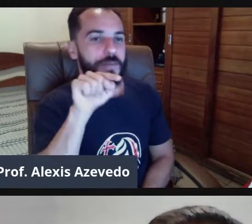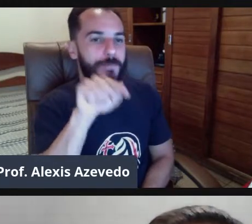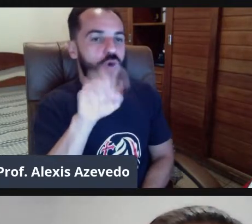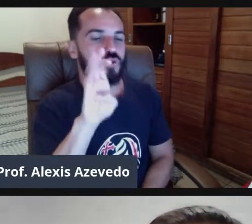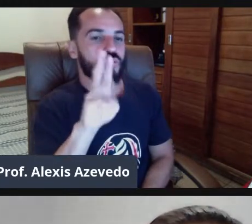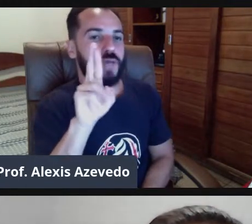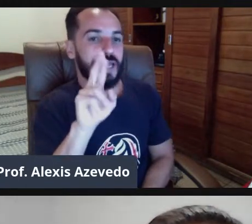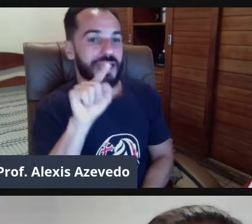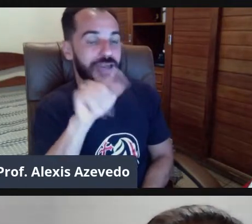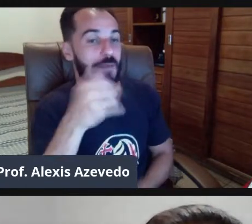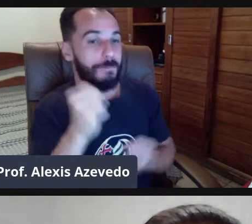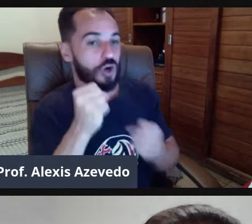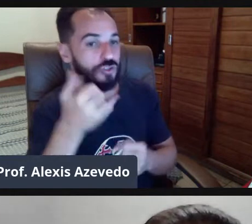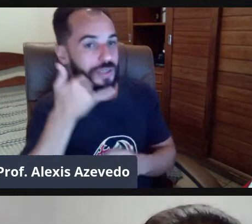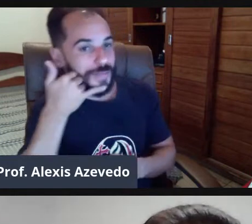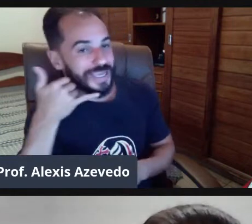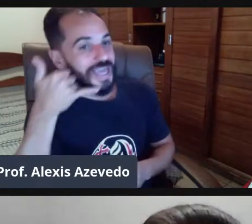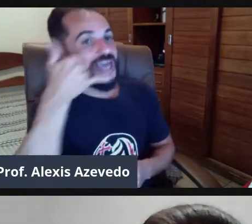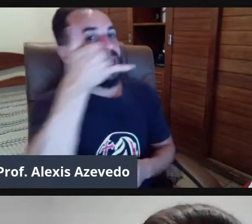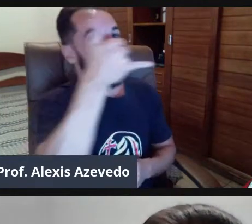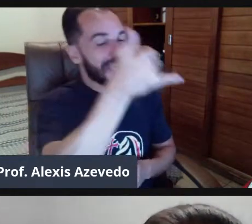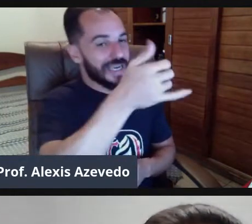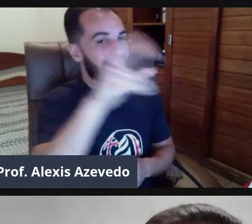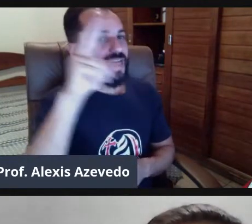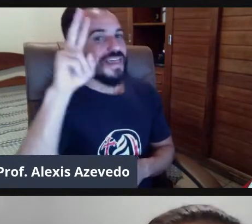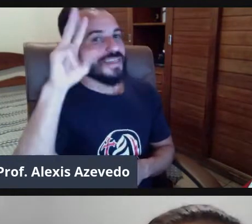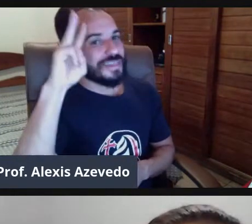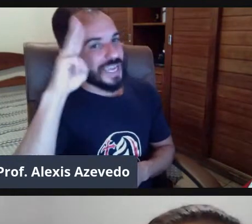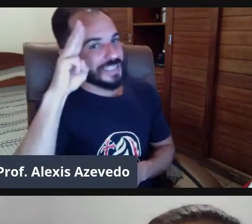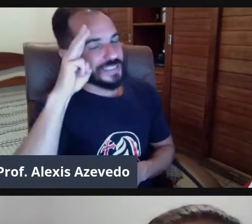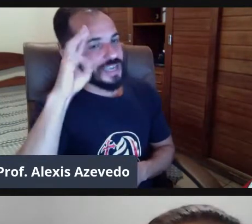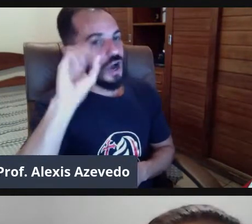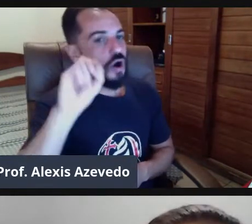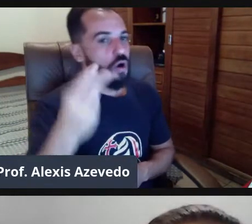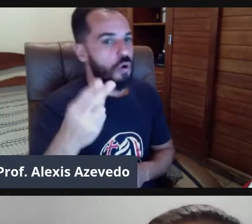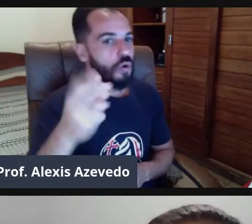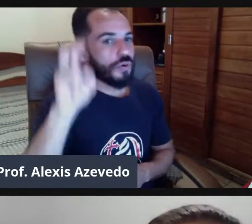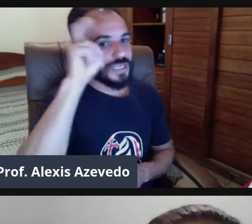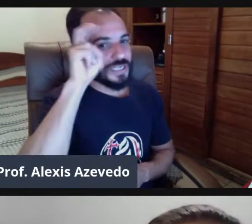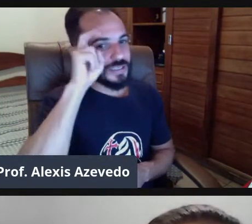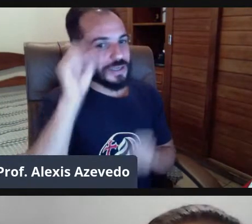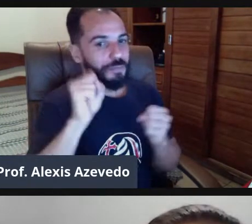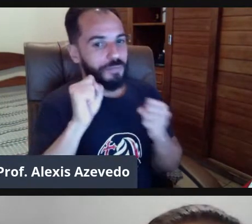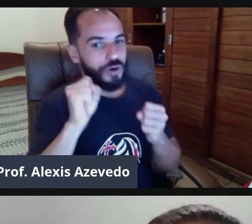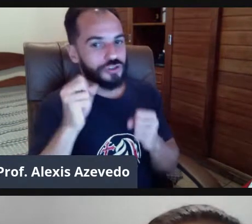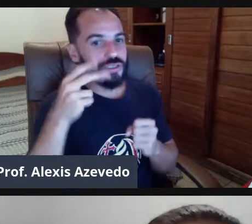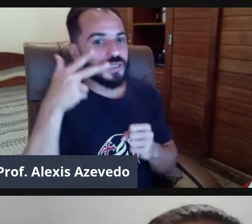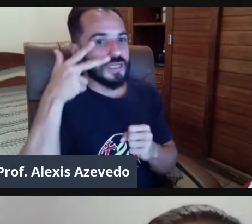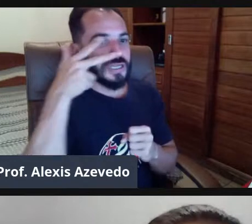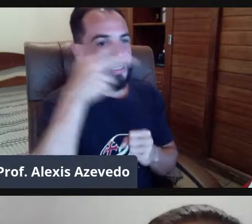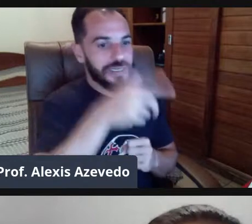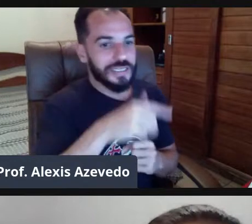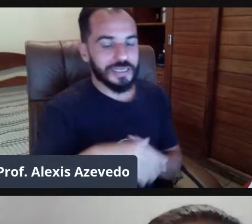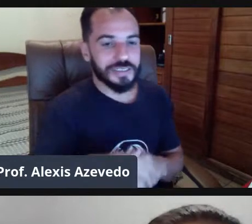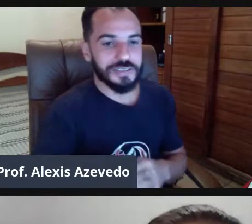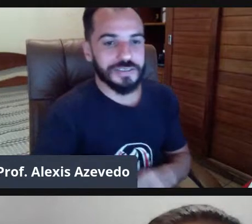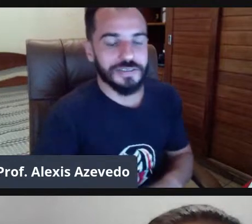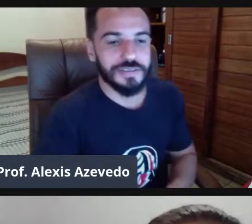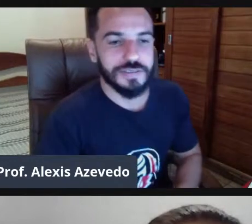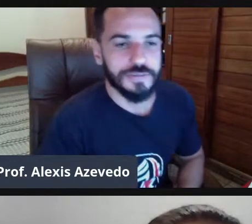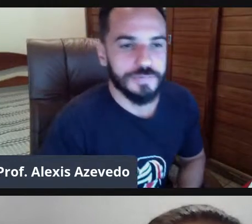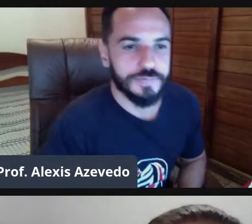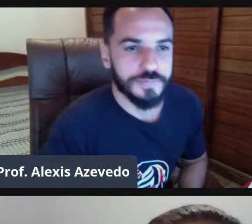o Júlio e a Andresa, como a Lorena já informou. Terça ou quinta, pode vir.